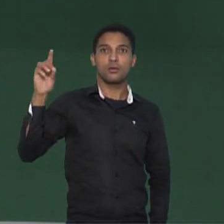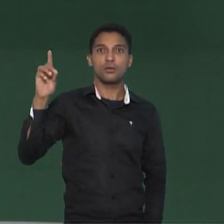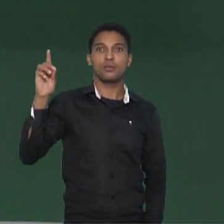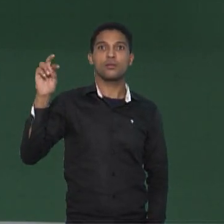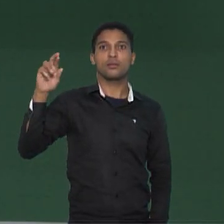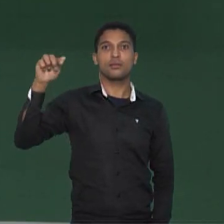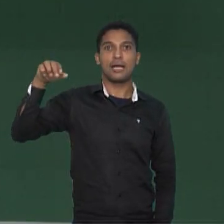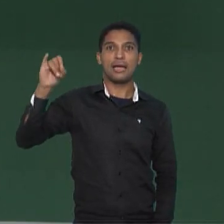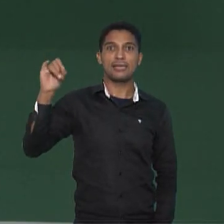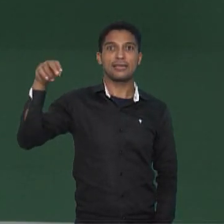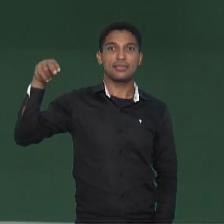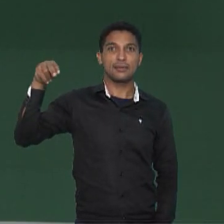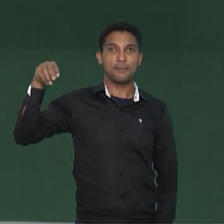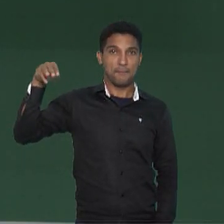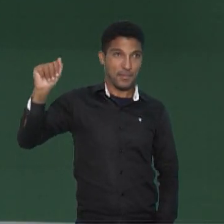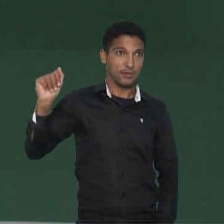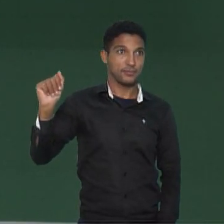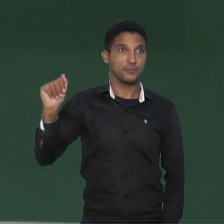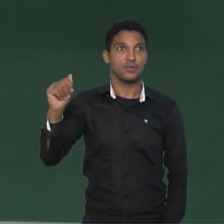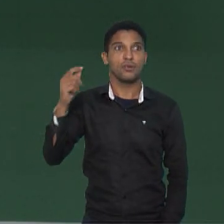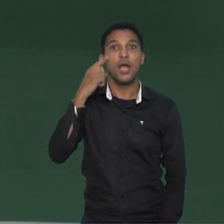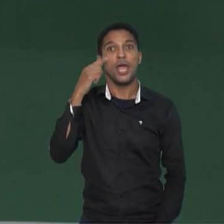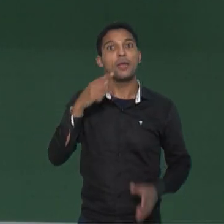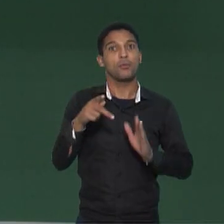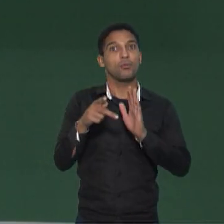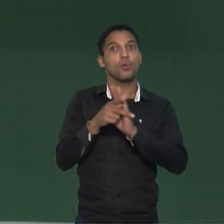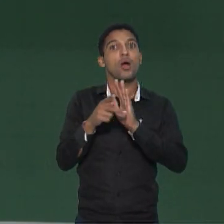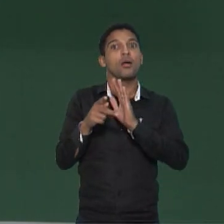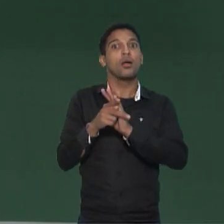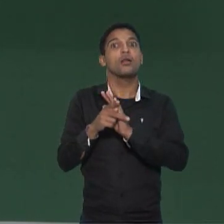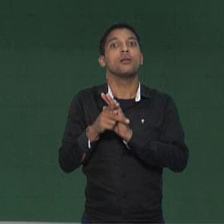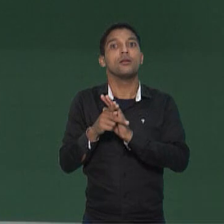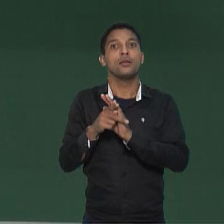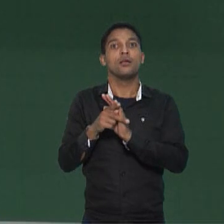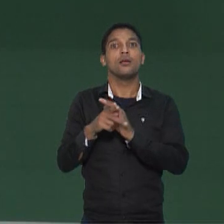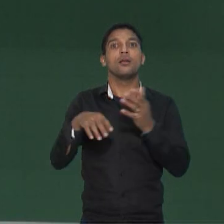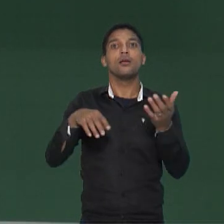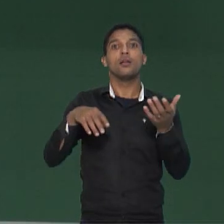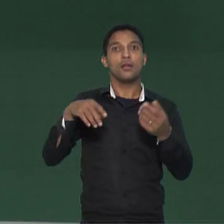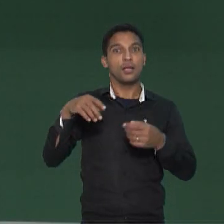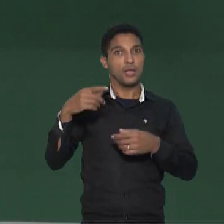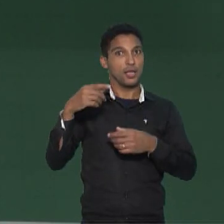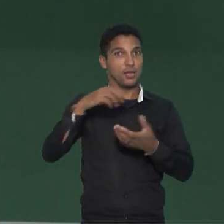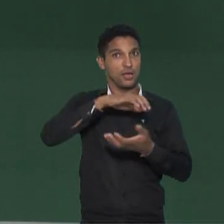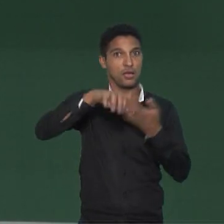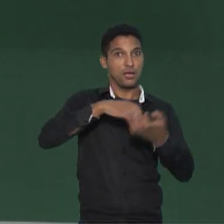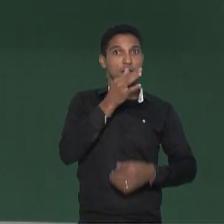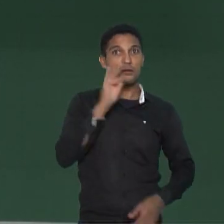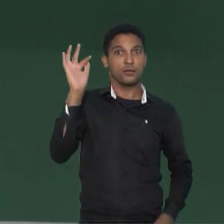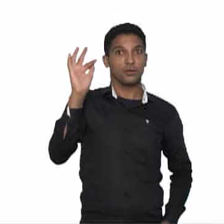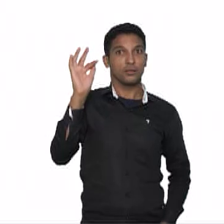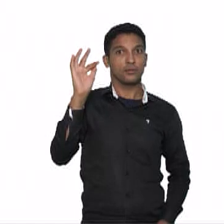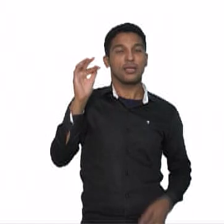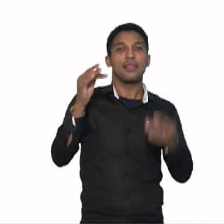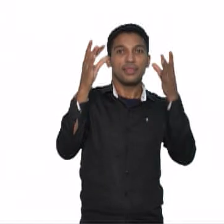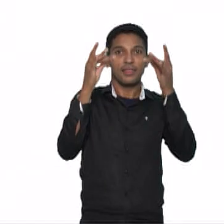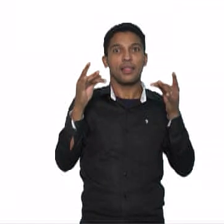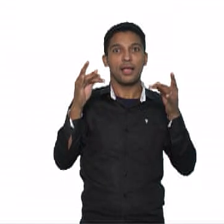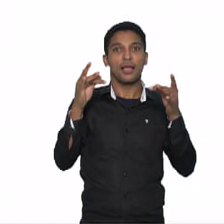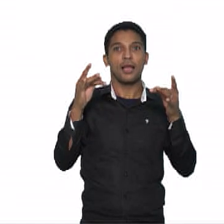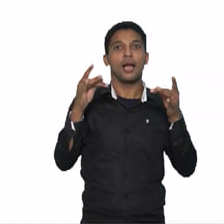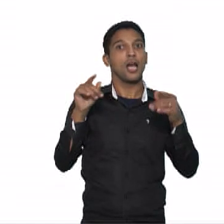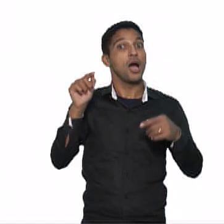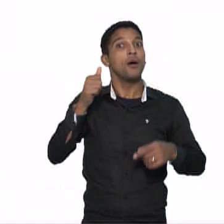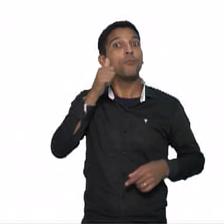tinha a Revolução Francesa, mas a gente vai lá para a Inglaterra também, né? Com o Ingres e a detalhe da Joana d'Arc, todo mundo sabe que